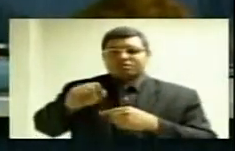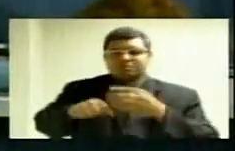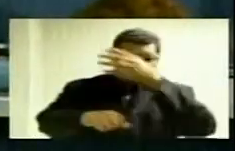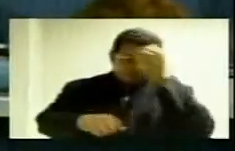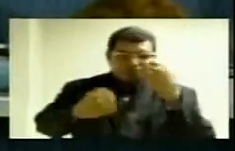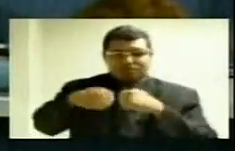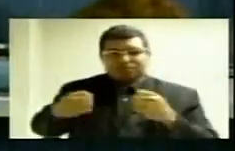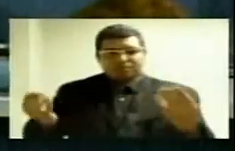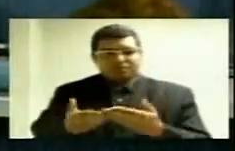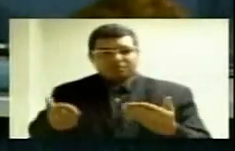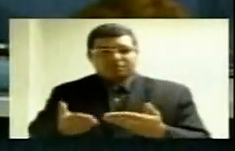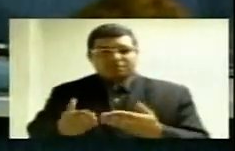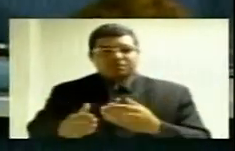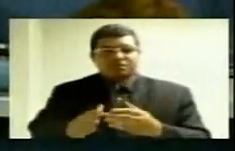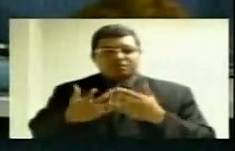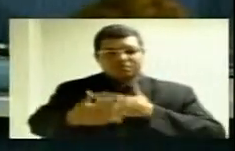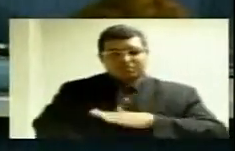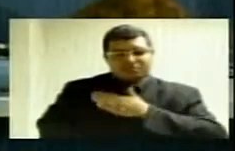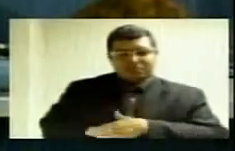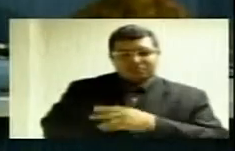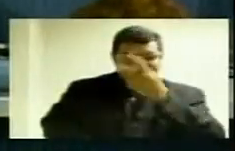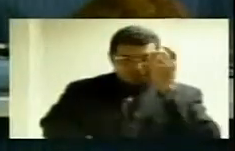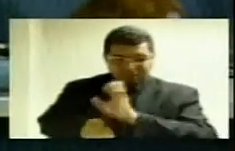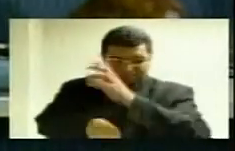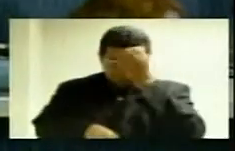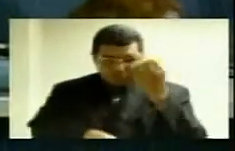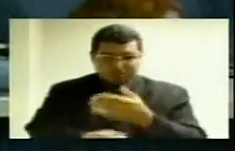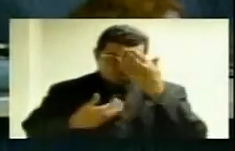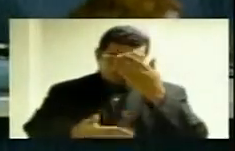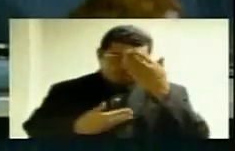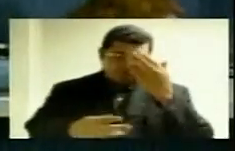de Manaus necessita para a tranquilidade do povo do estado do Amazonas. Muito obrigado, senhor presidente.